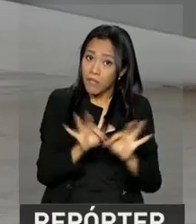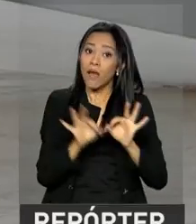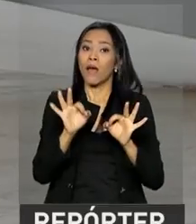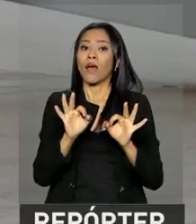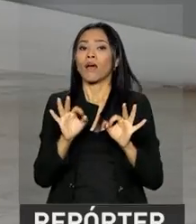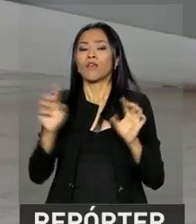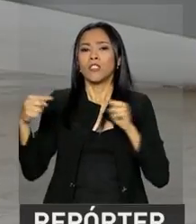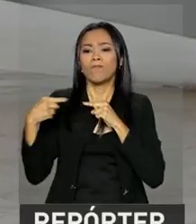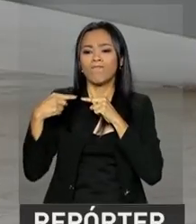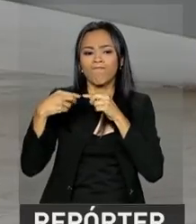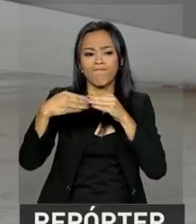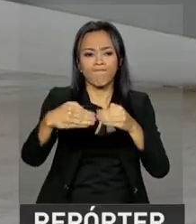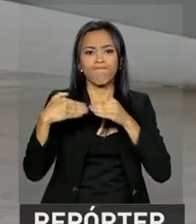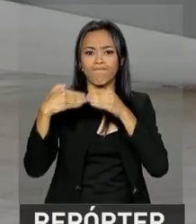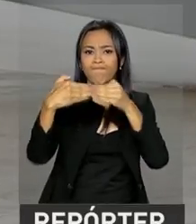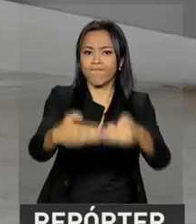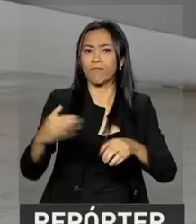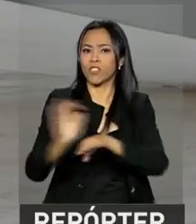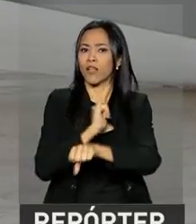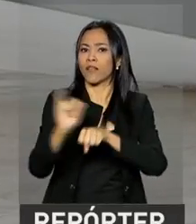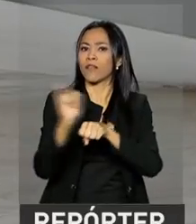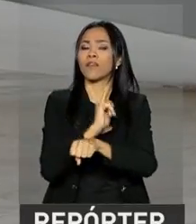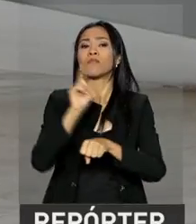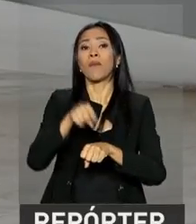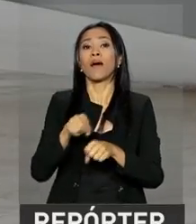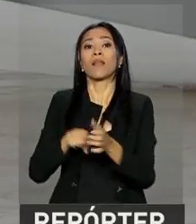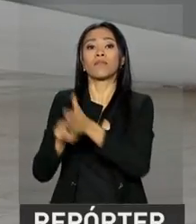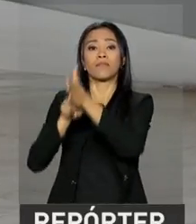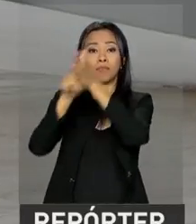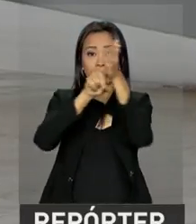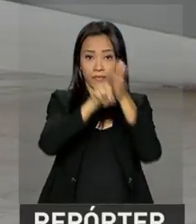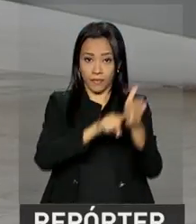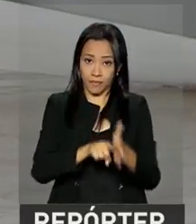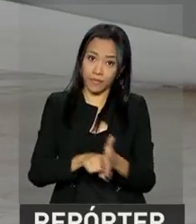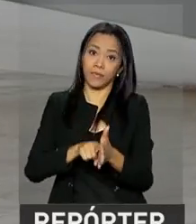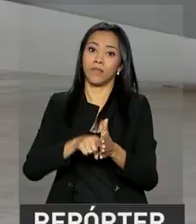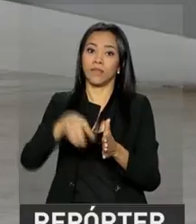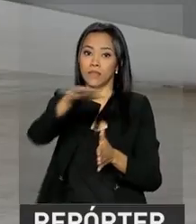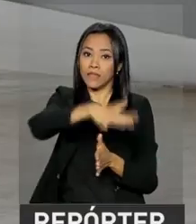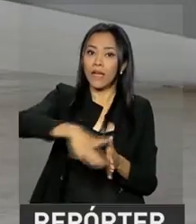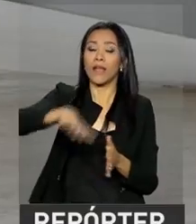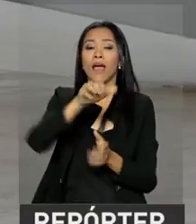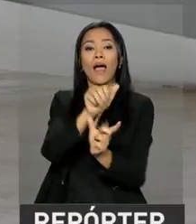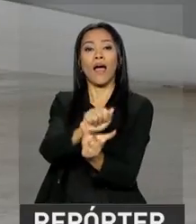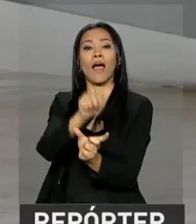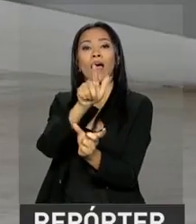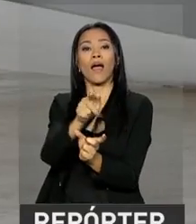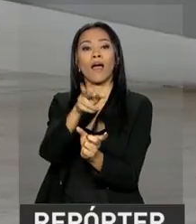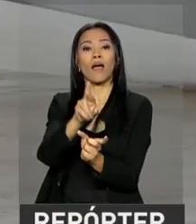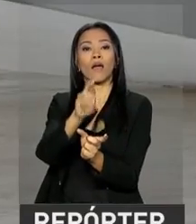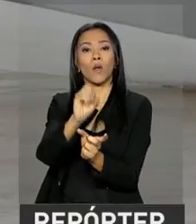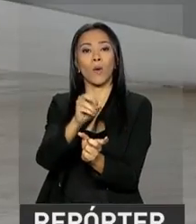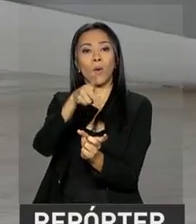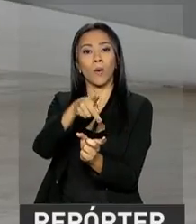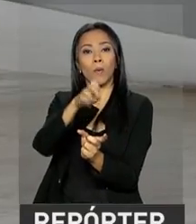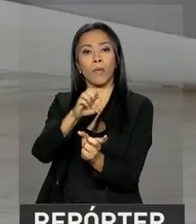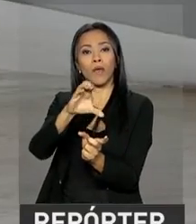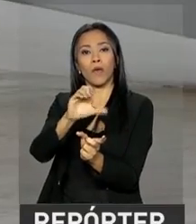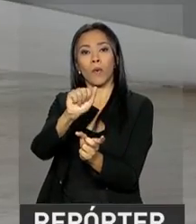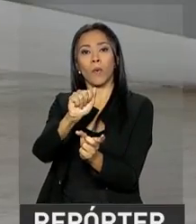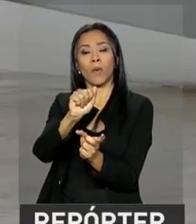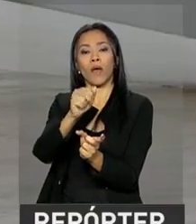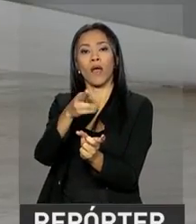para a execução do censo agropecuário de 2017 ele começa a ser realizado e